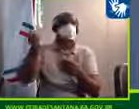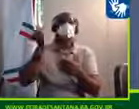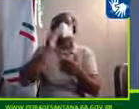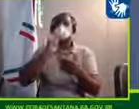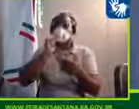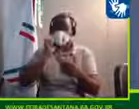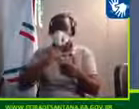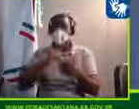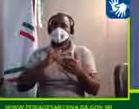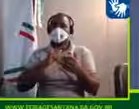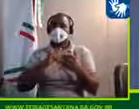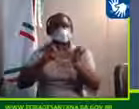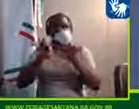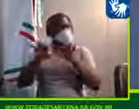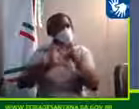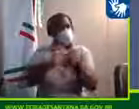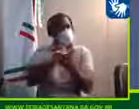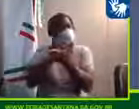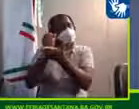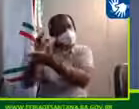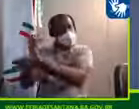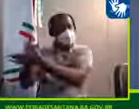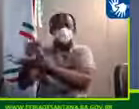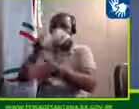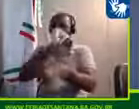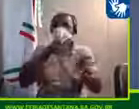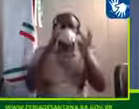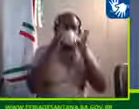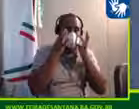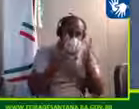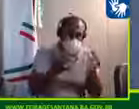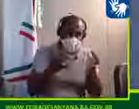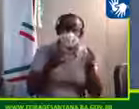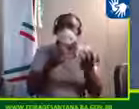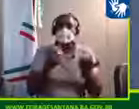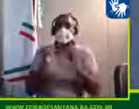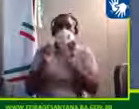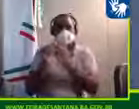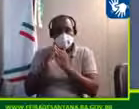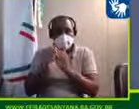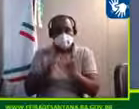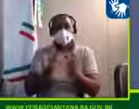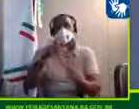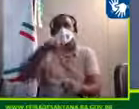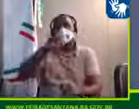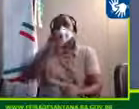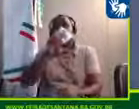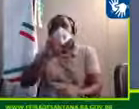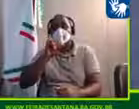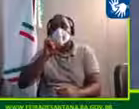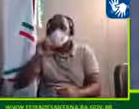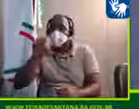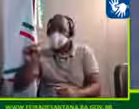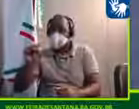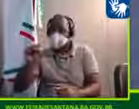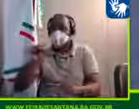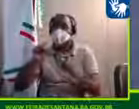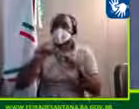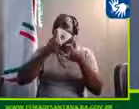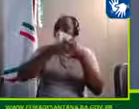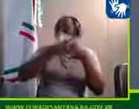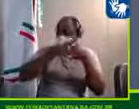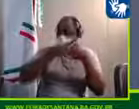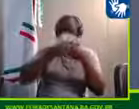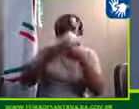a forma de pagamento também. Mas vamos ficar atentos. Eu vou pedir a doutora Melissa, ela não está conosco aqui agora, mas